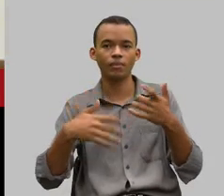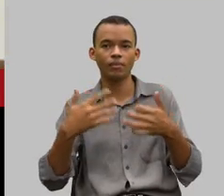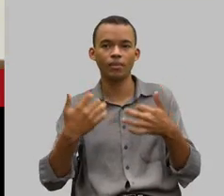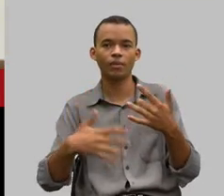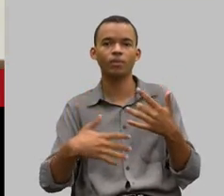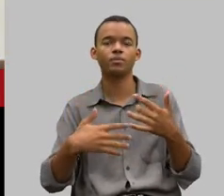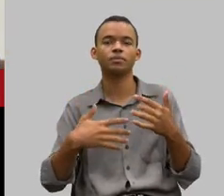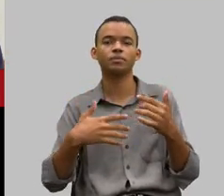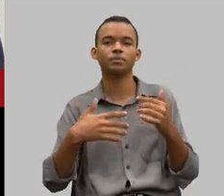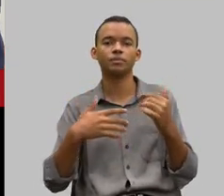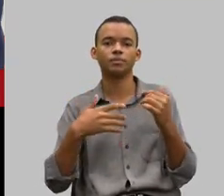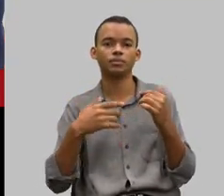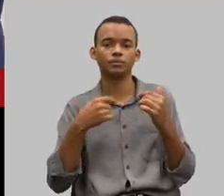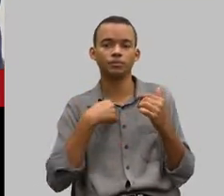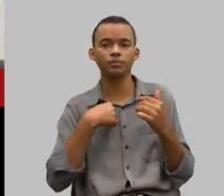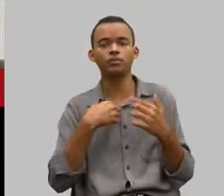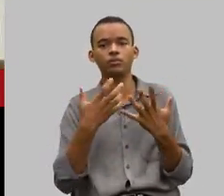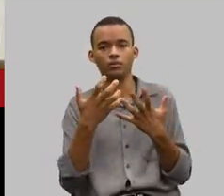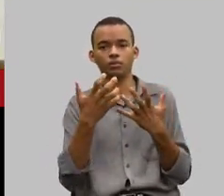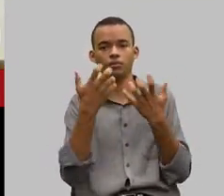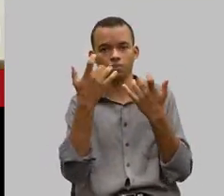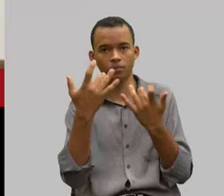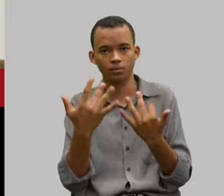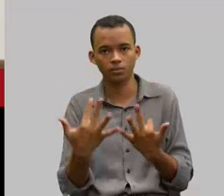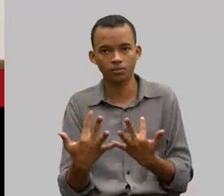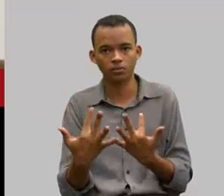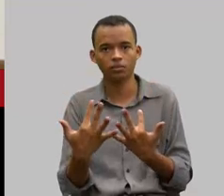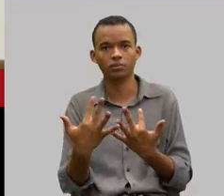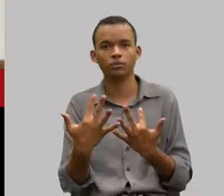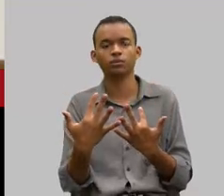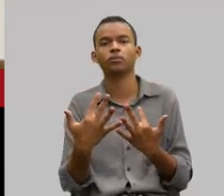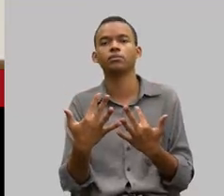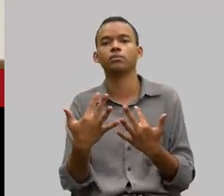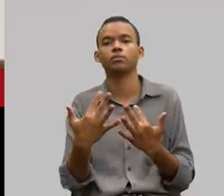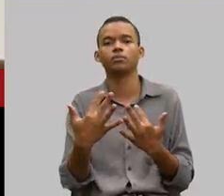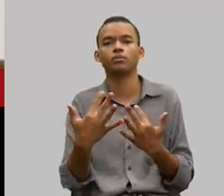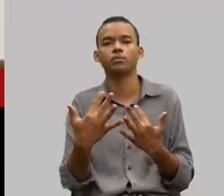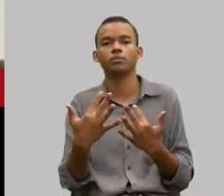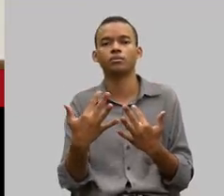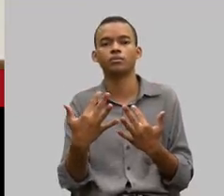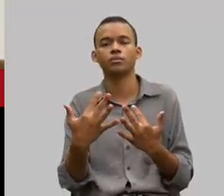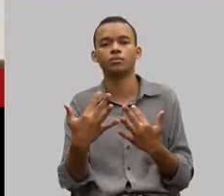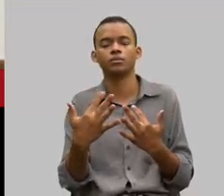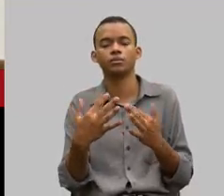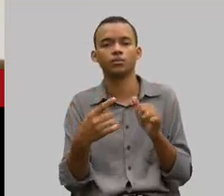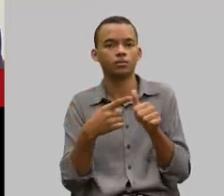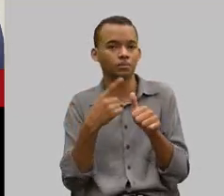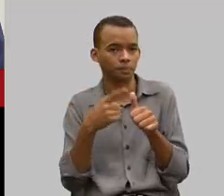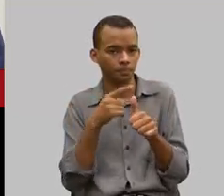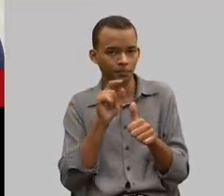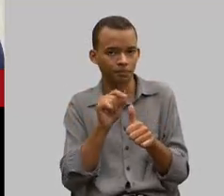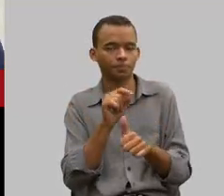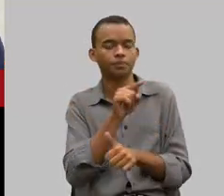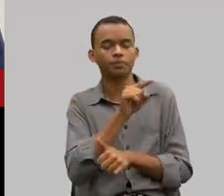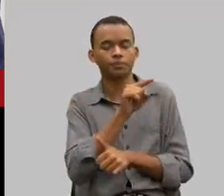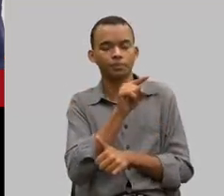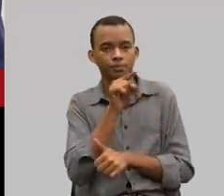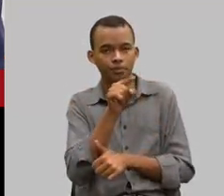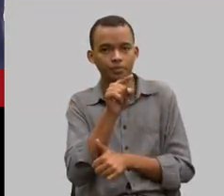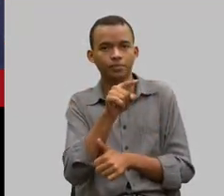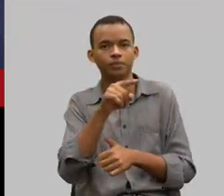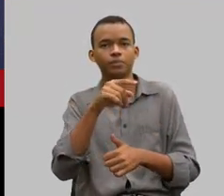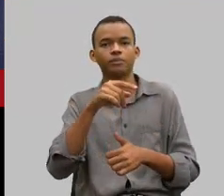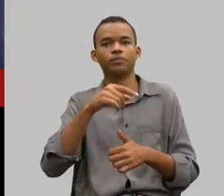e dizer Deputado Enes em primeiro lugar quando vossa excelência cita o